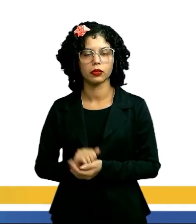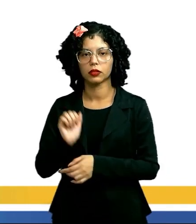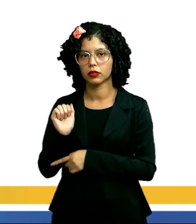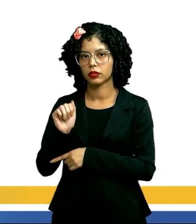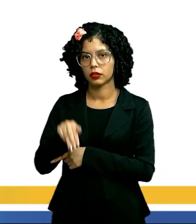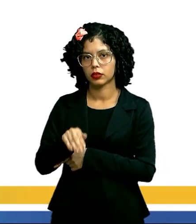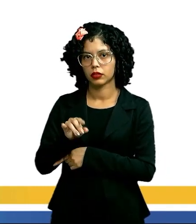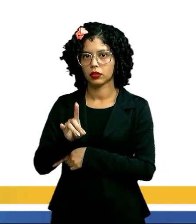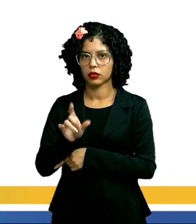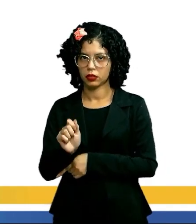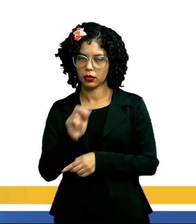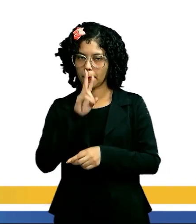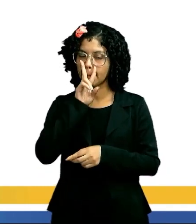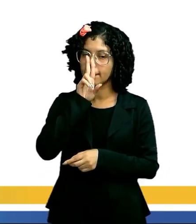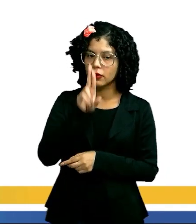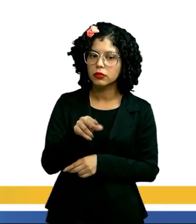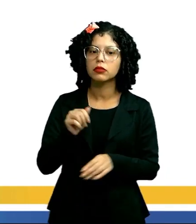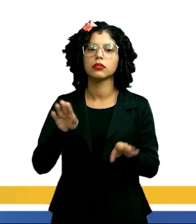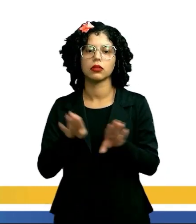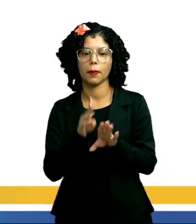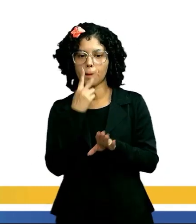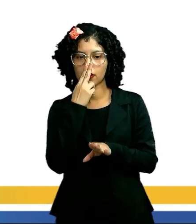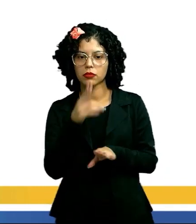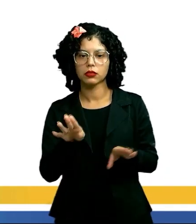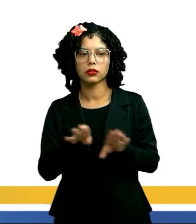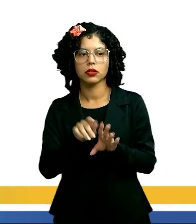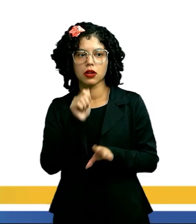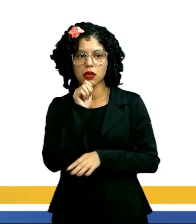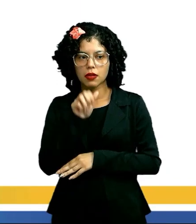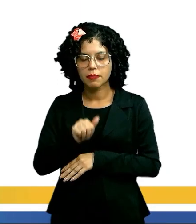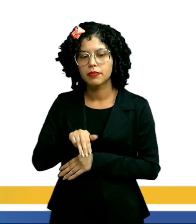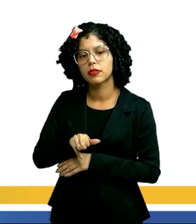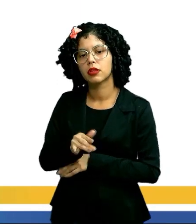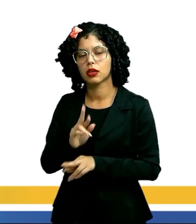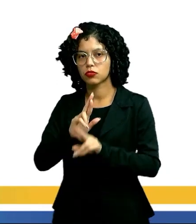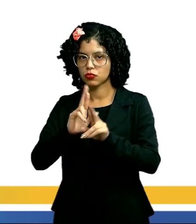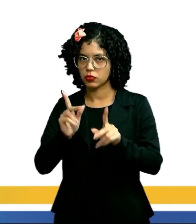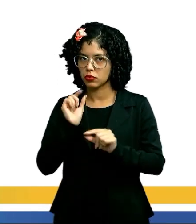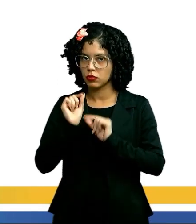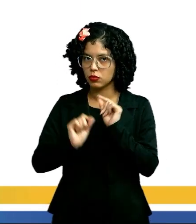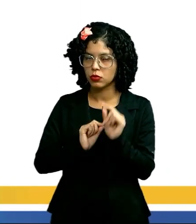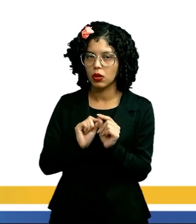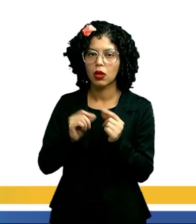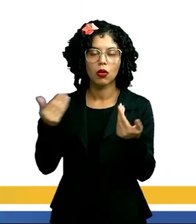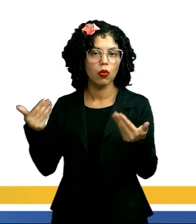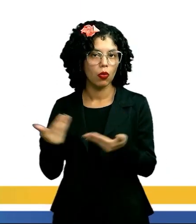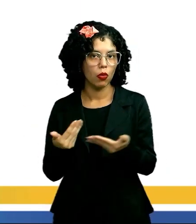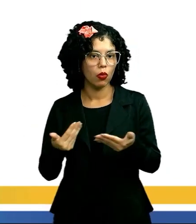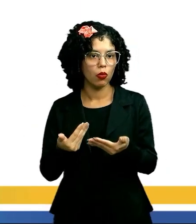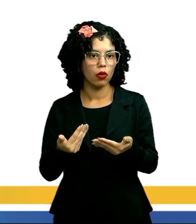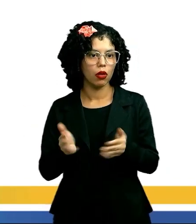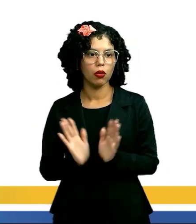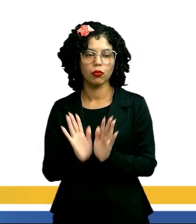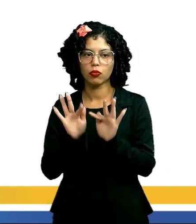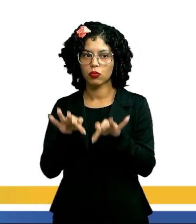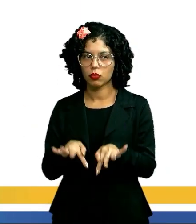amida? Muito parecido com o nome da amina, a única diferença é que agora eu não vou mais terminar com